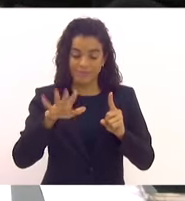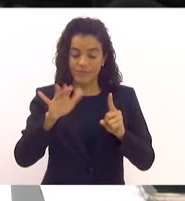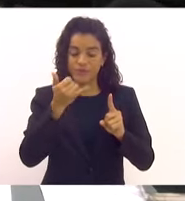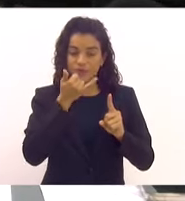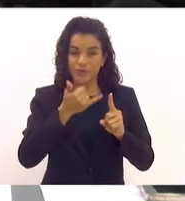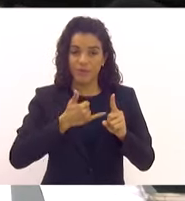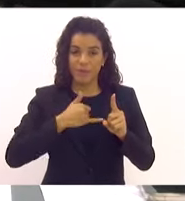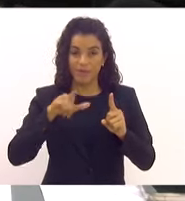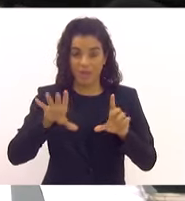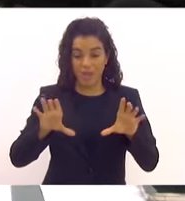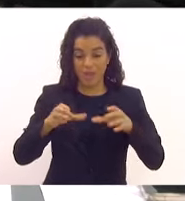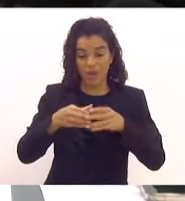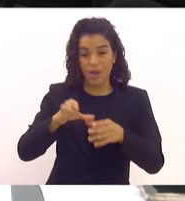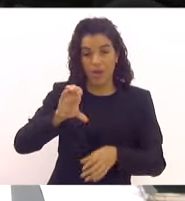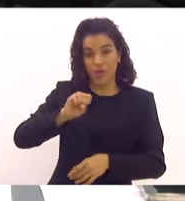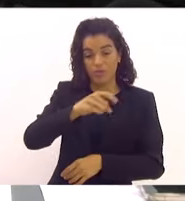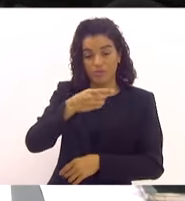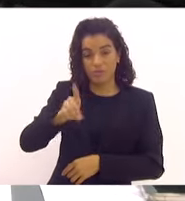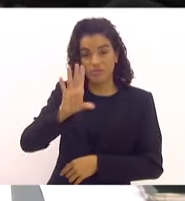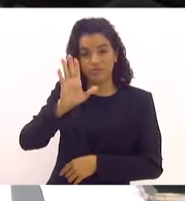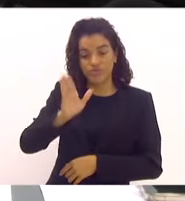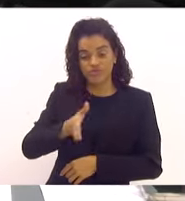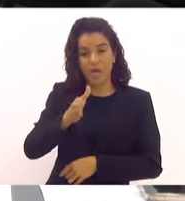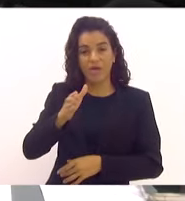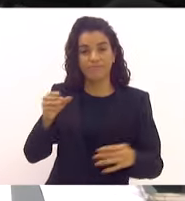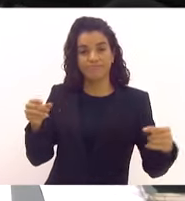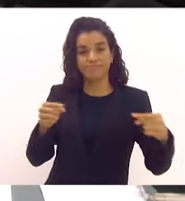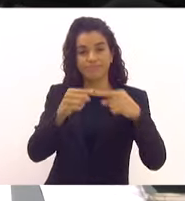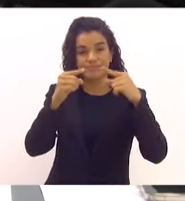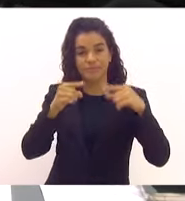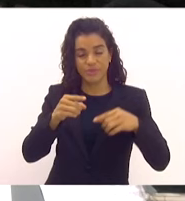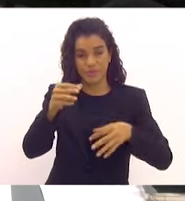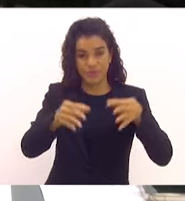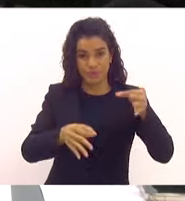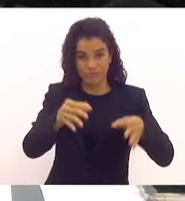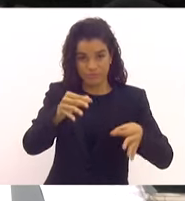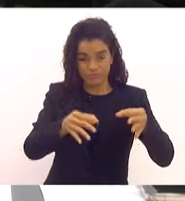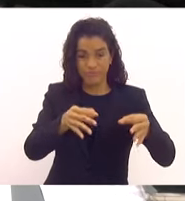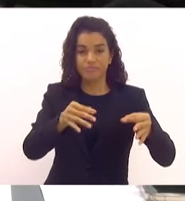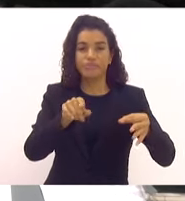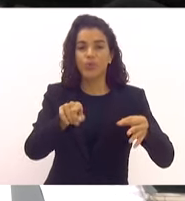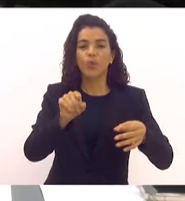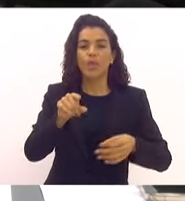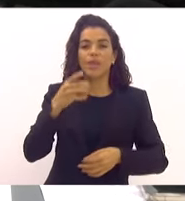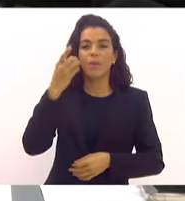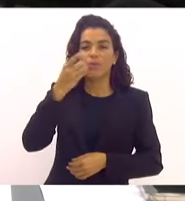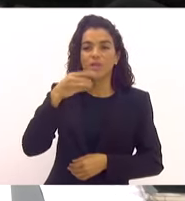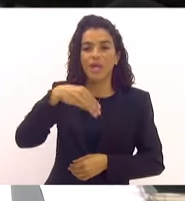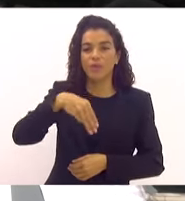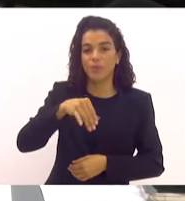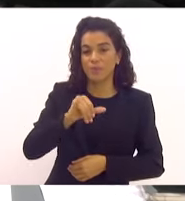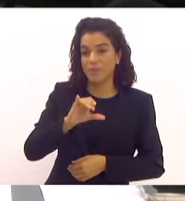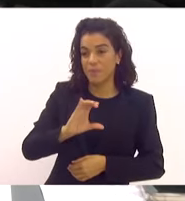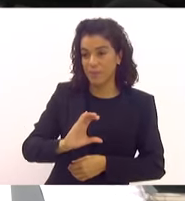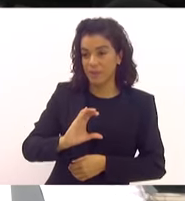nossa comissão já firmou jurisprudência, trazida aqui pelo deputado Carlos